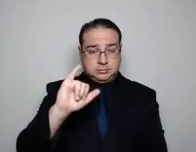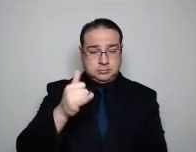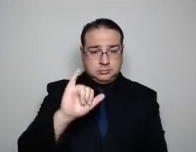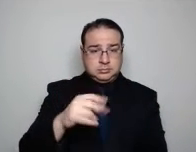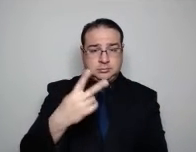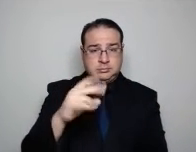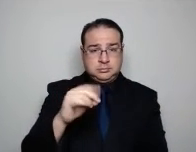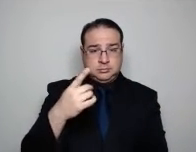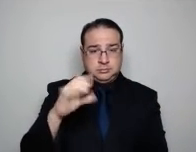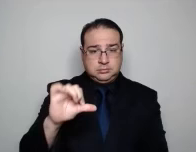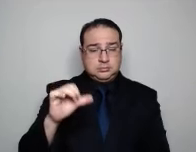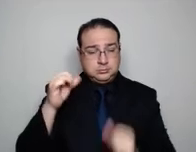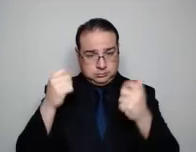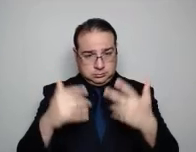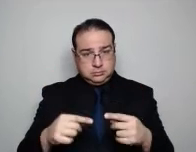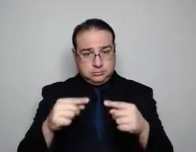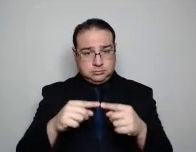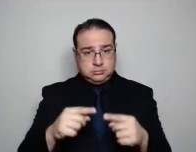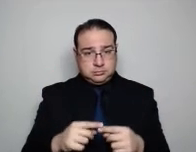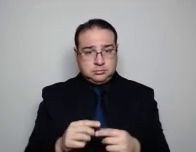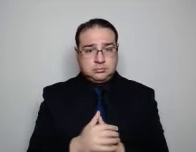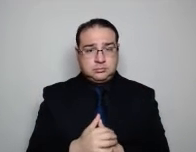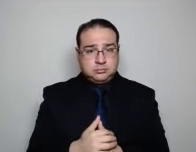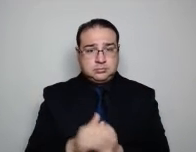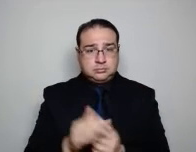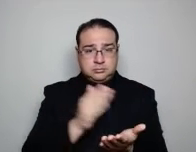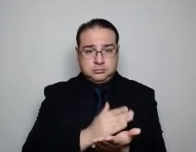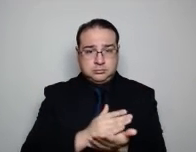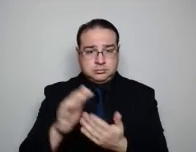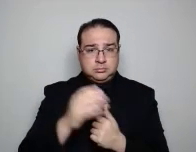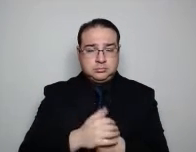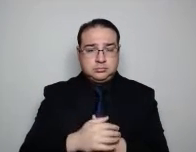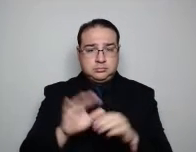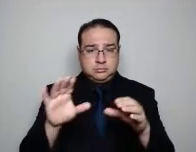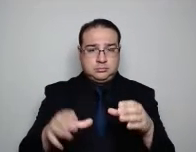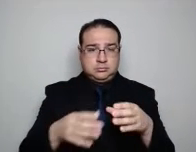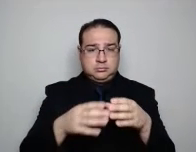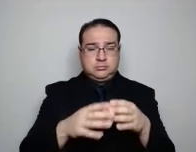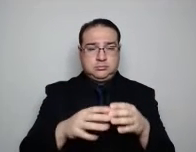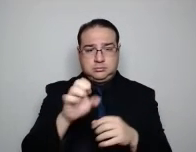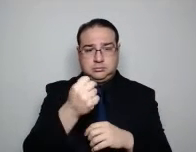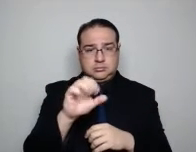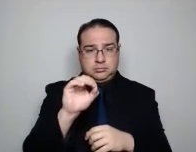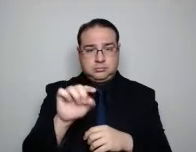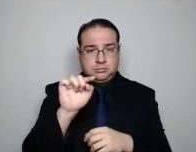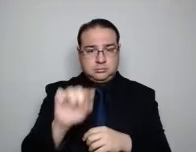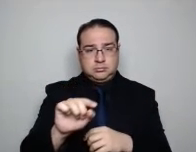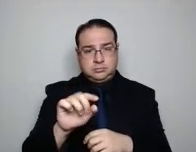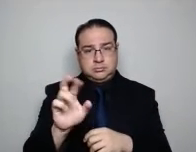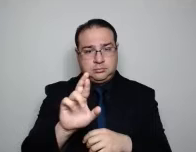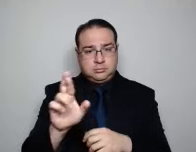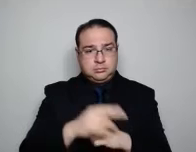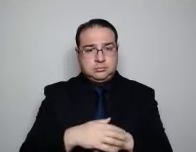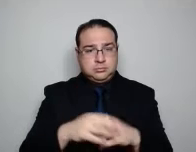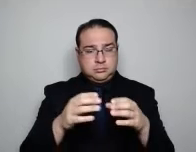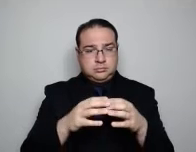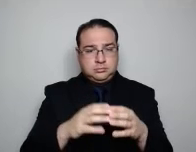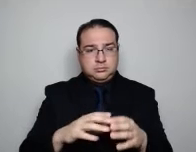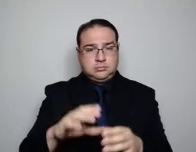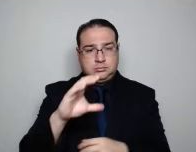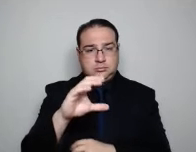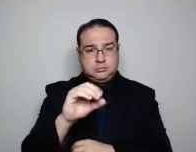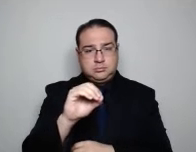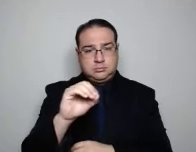fixou a entrada, o montante de R$ 80 mil. A cooperativa foi quem fixou isso, a